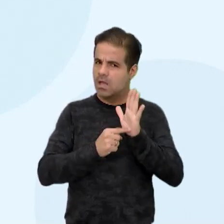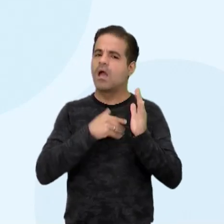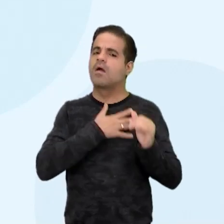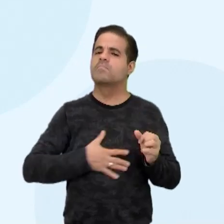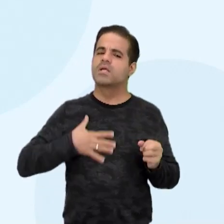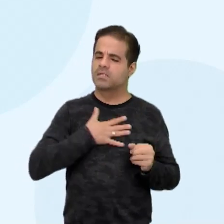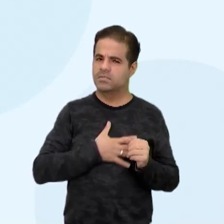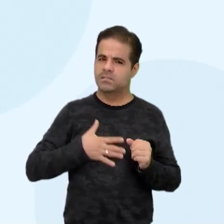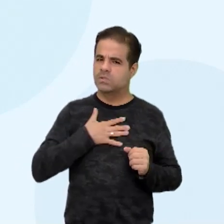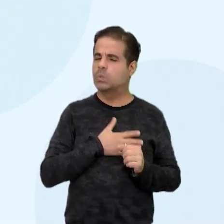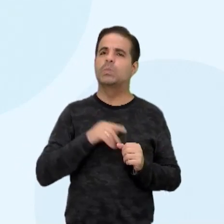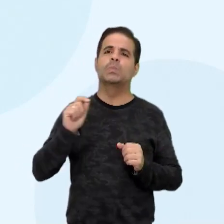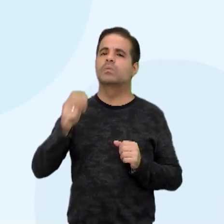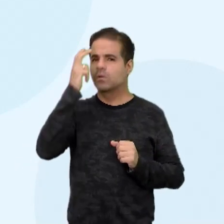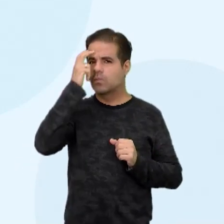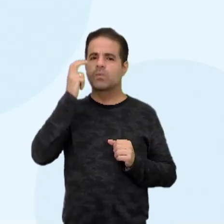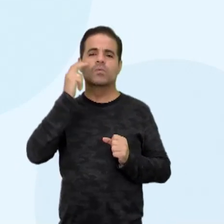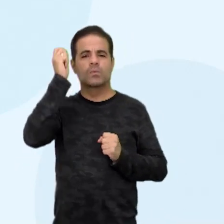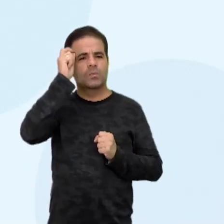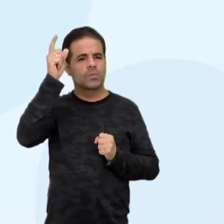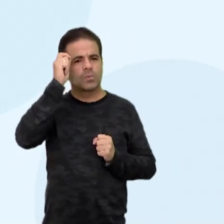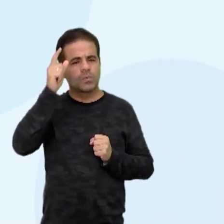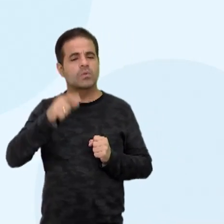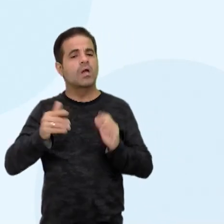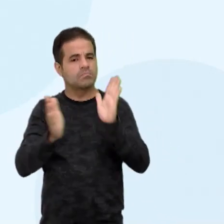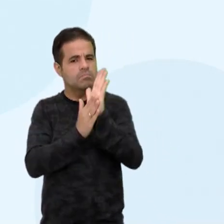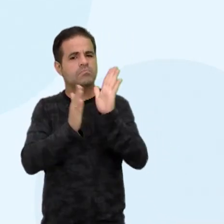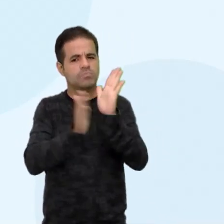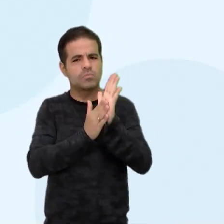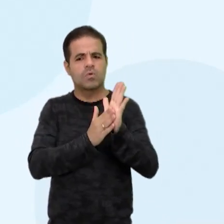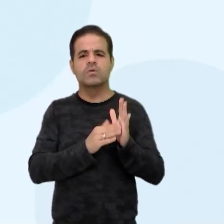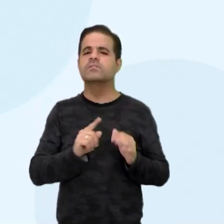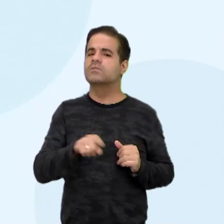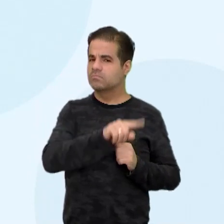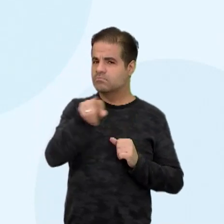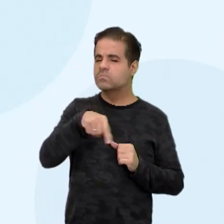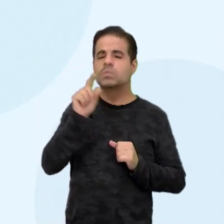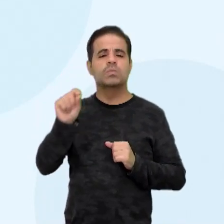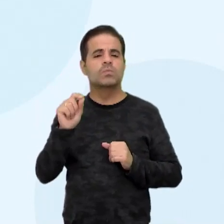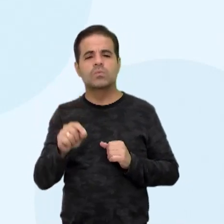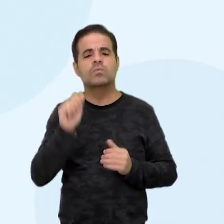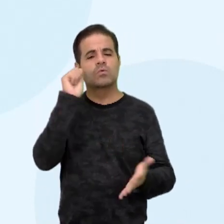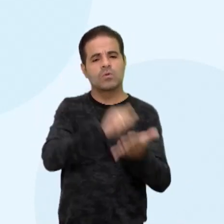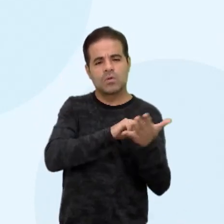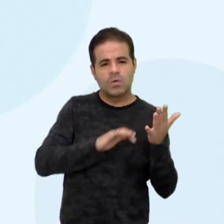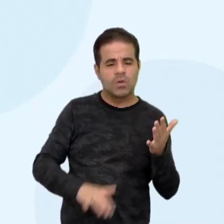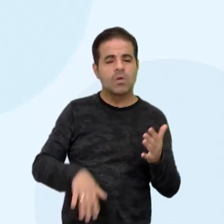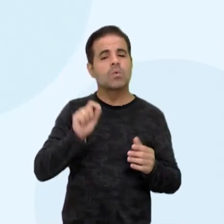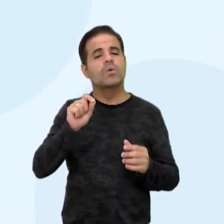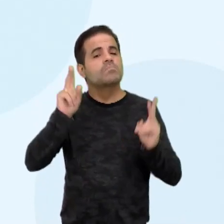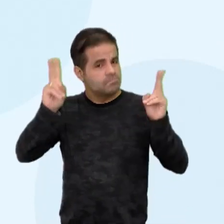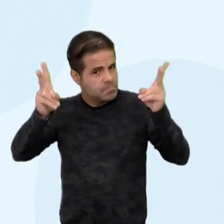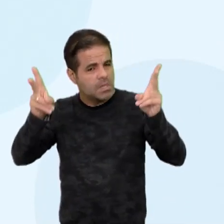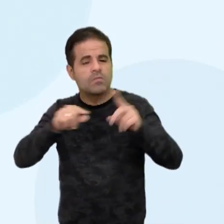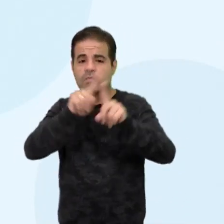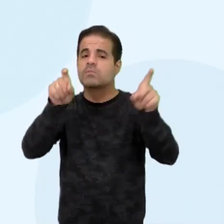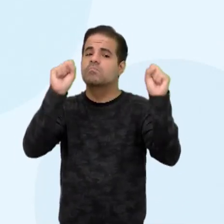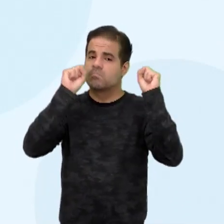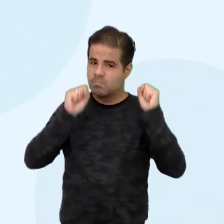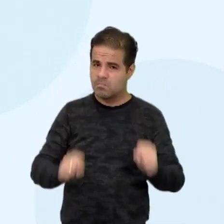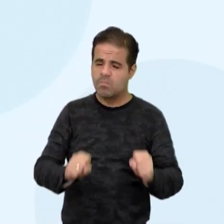apreciação do que é a cultura, está sendo proposto aqui uma atividade mesmo, né, que você